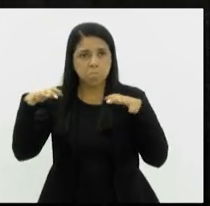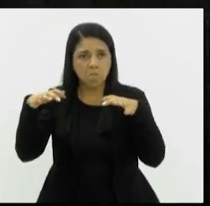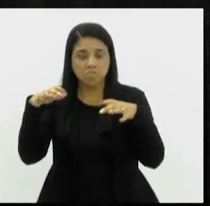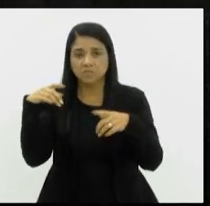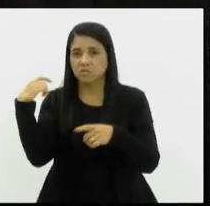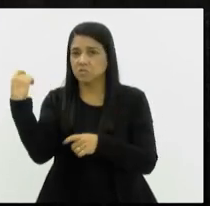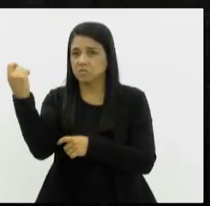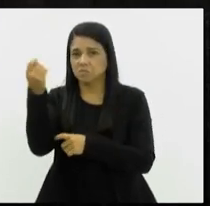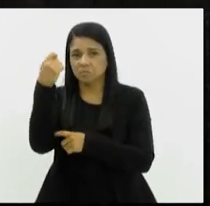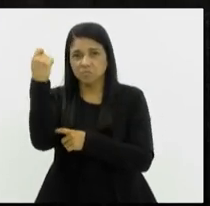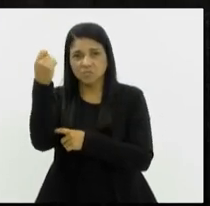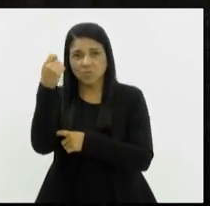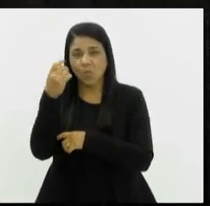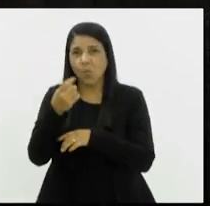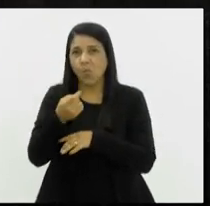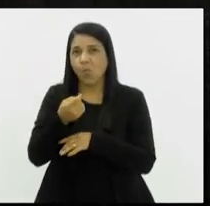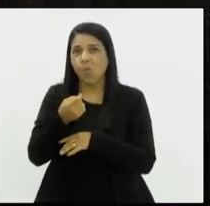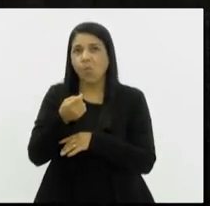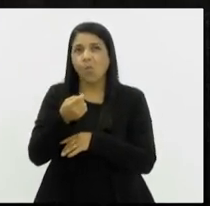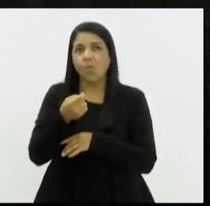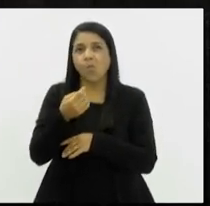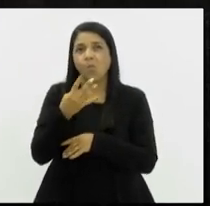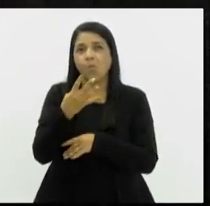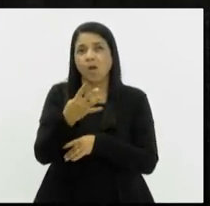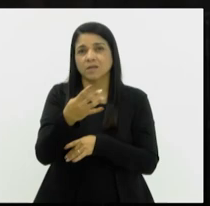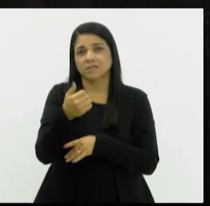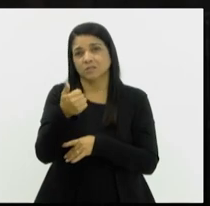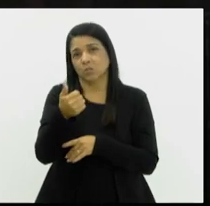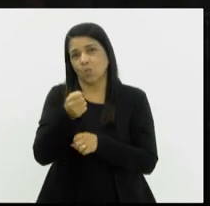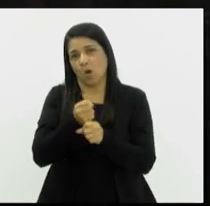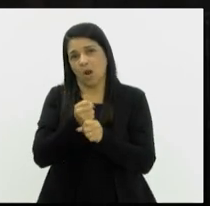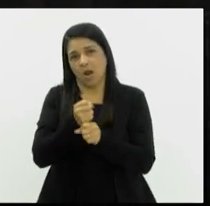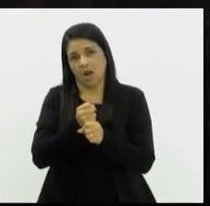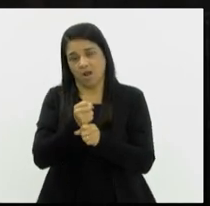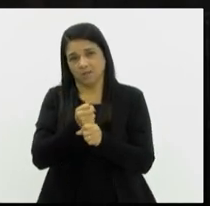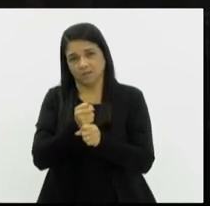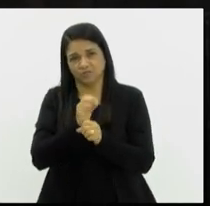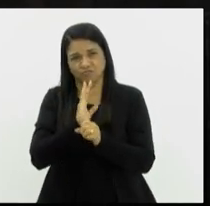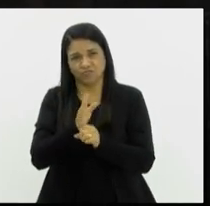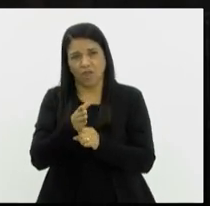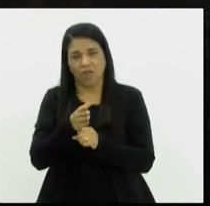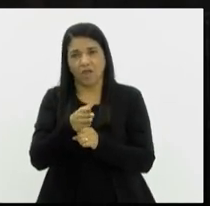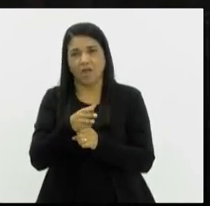experimentava há 41 anos, atingindo